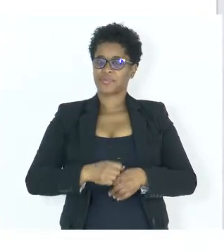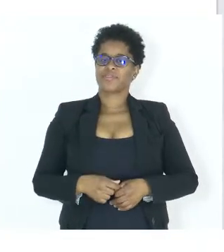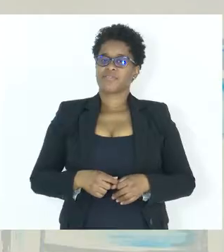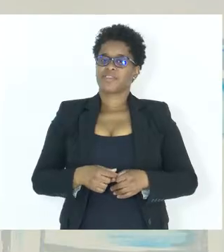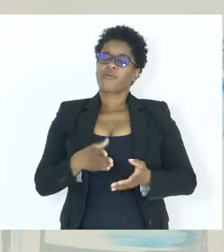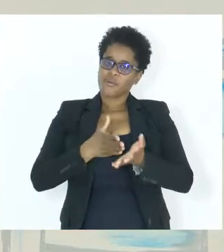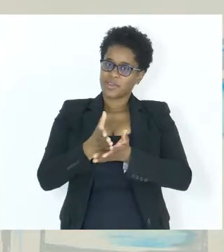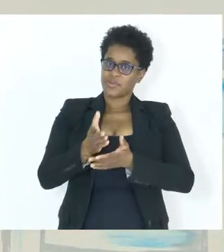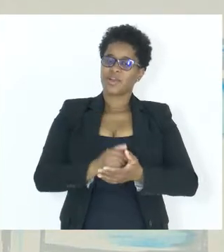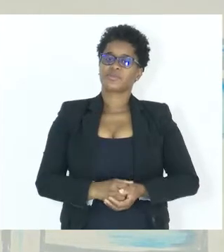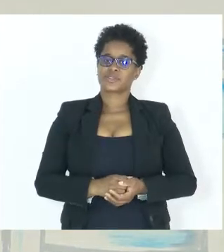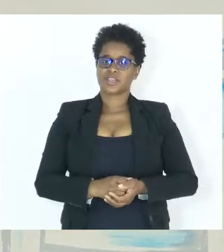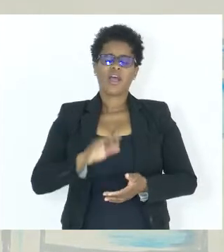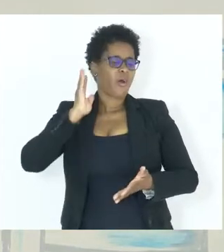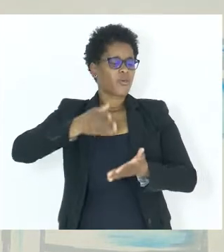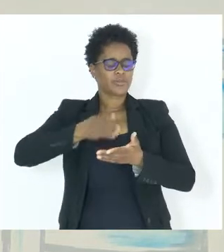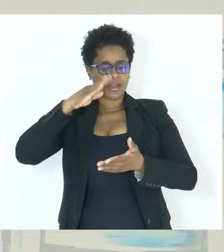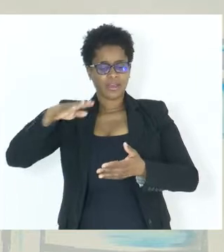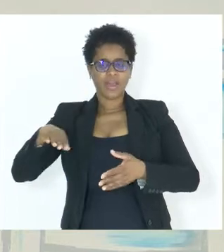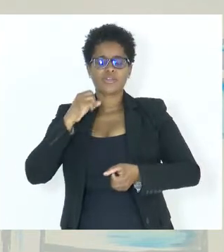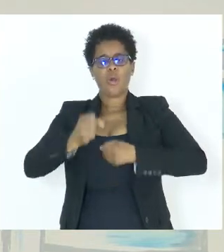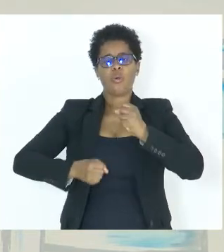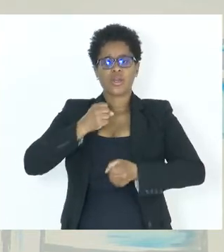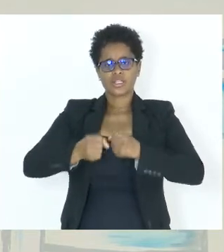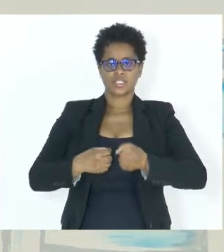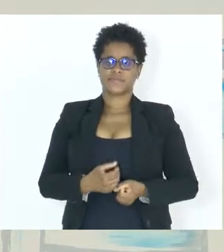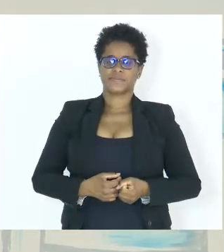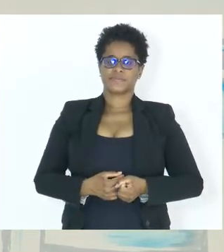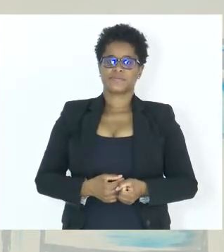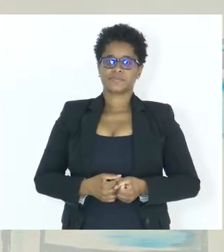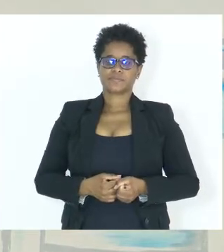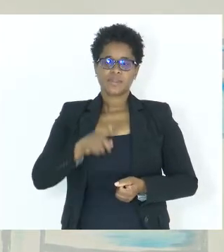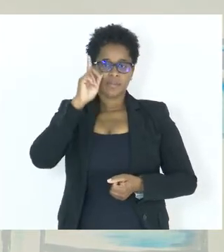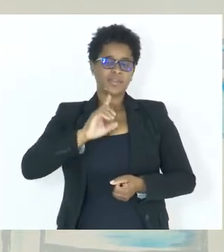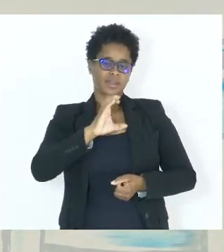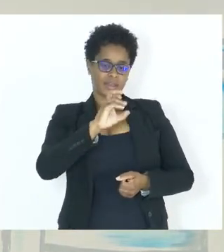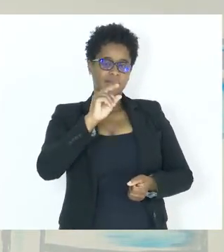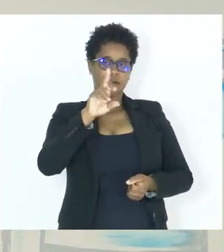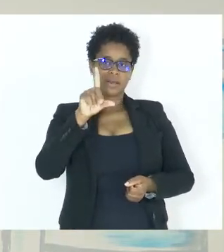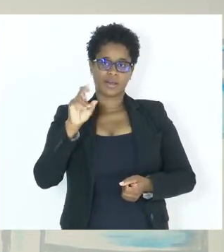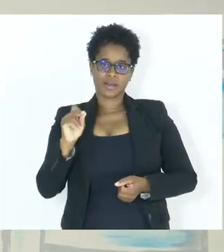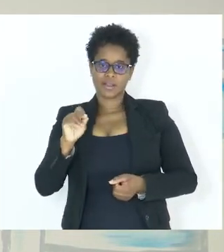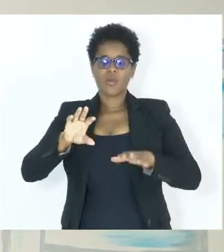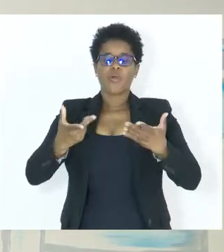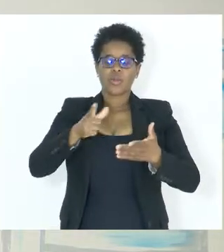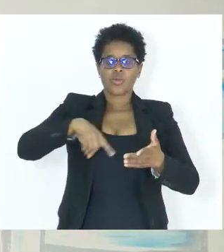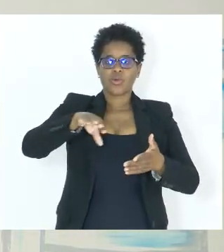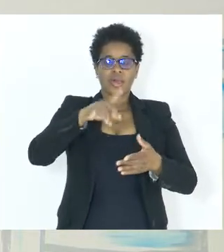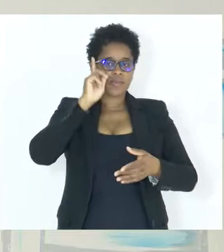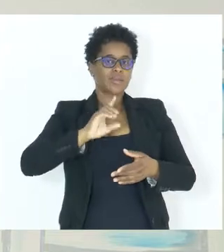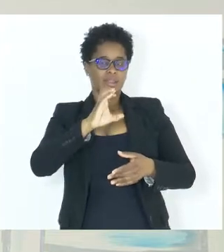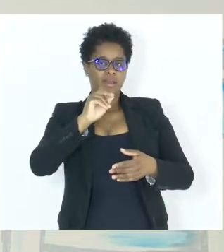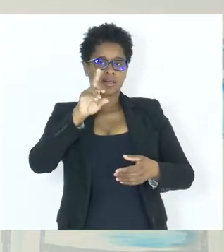Ainda, a última criança na corrida. A Carla. Qual é o lugar que a Carla